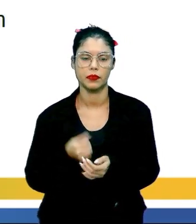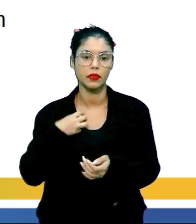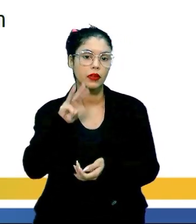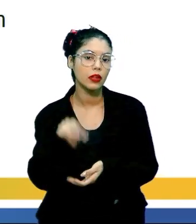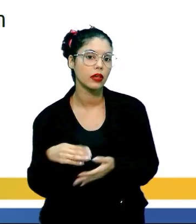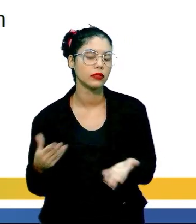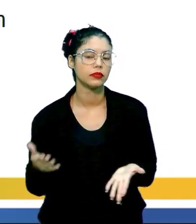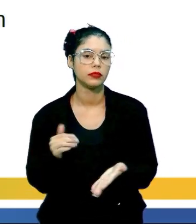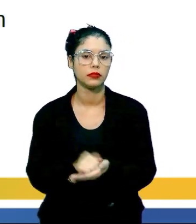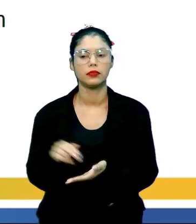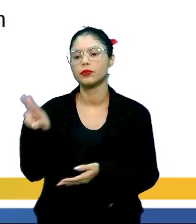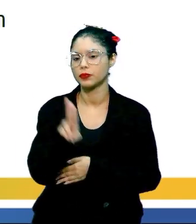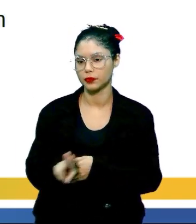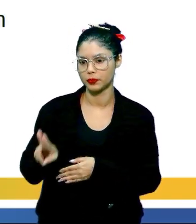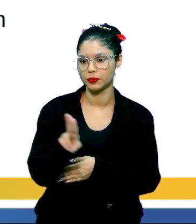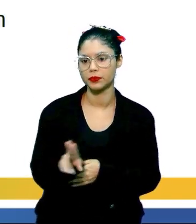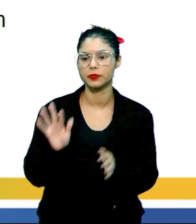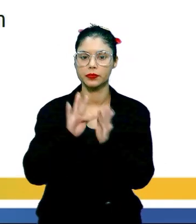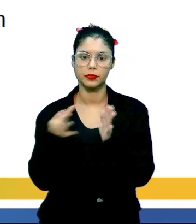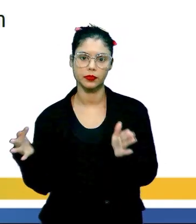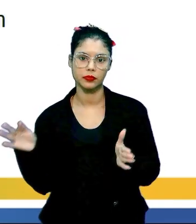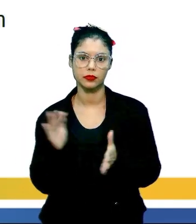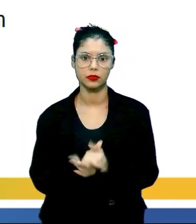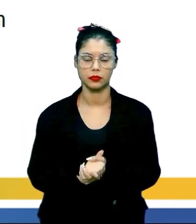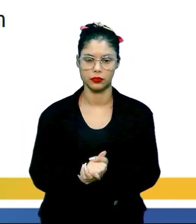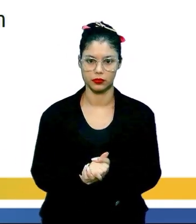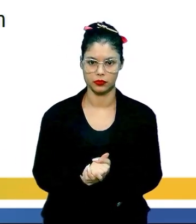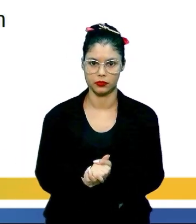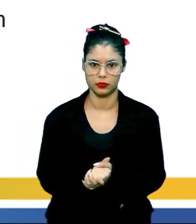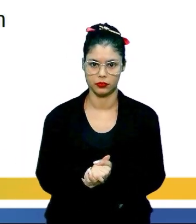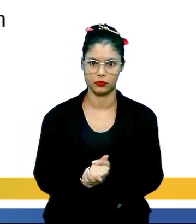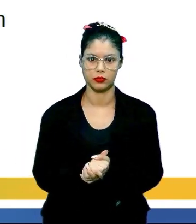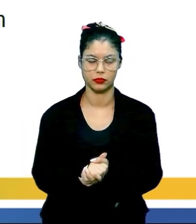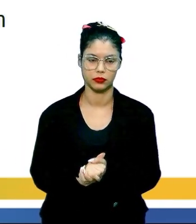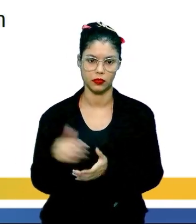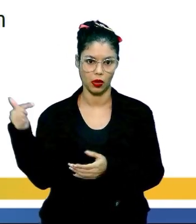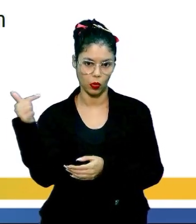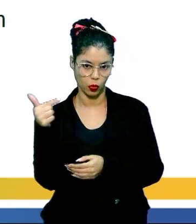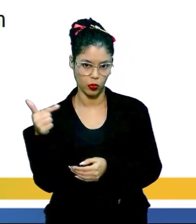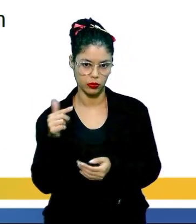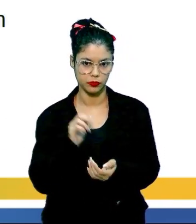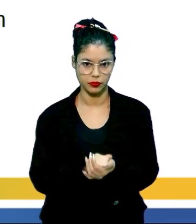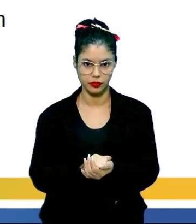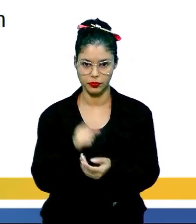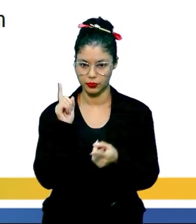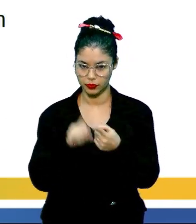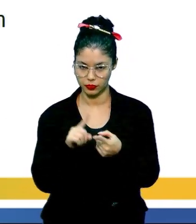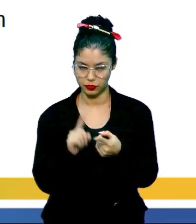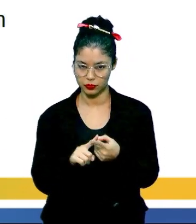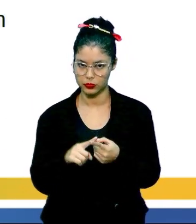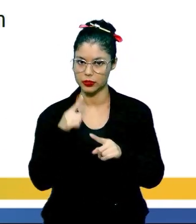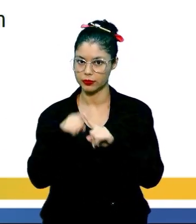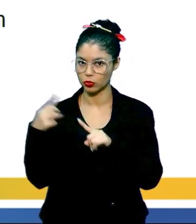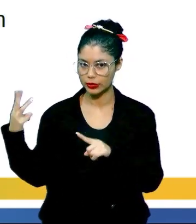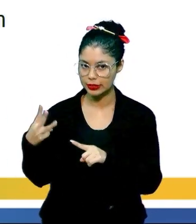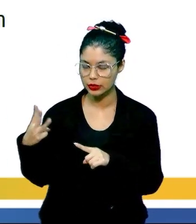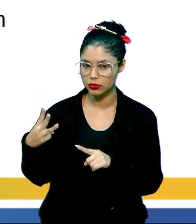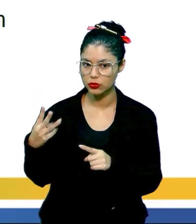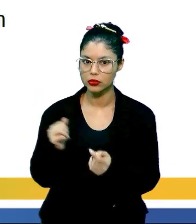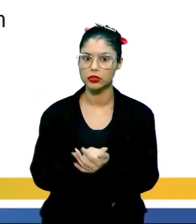quem é essa PG, eu vou fazer o seguinte, o termo do meio ao quadrado é igual ao primeiro vezes o